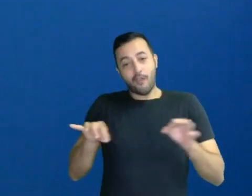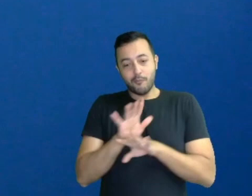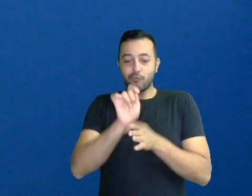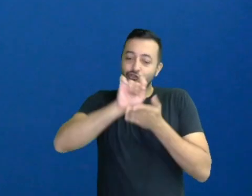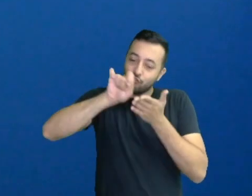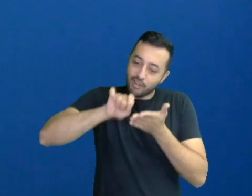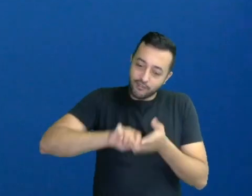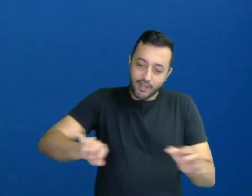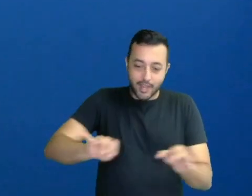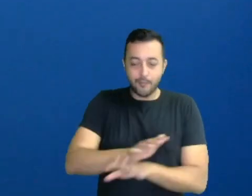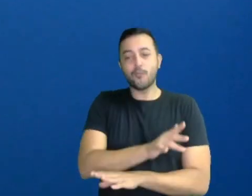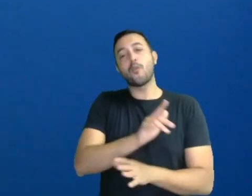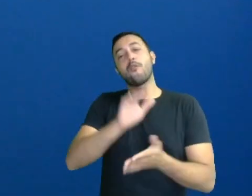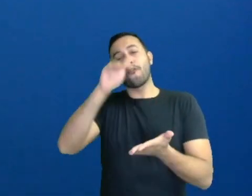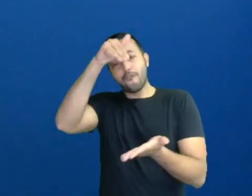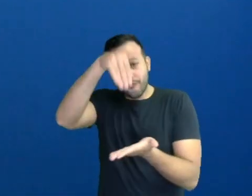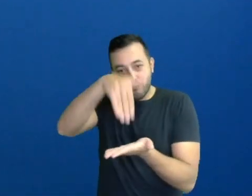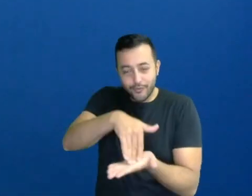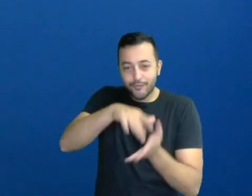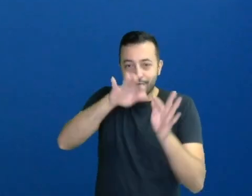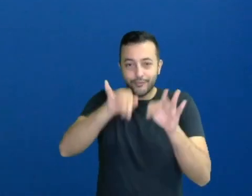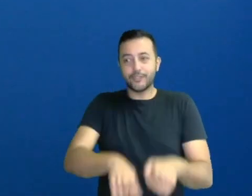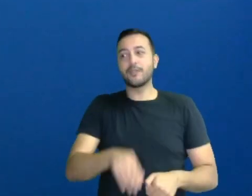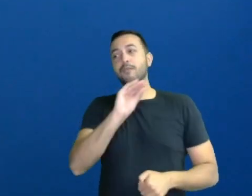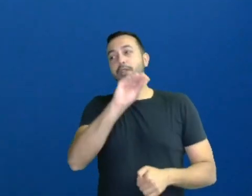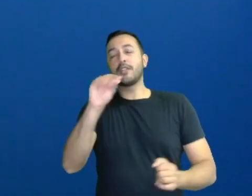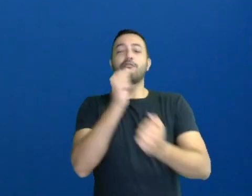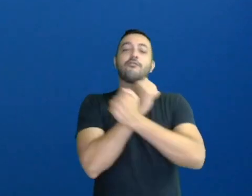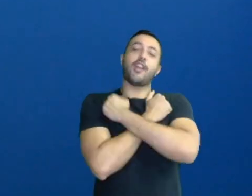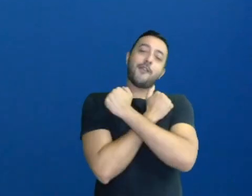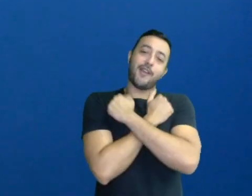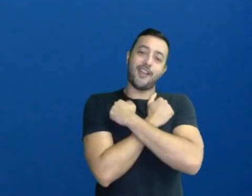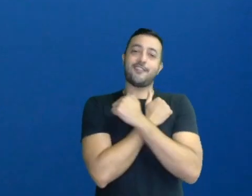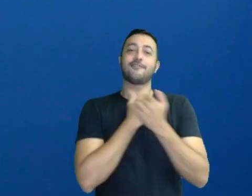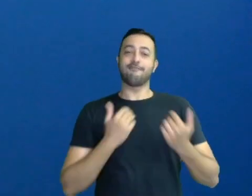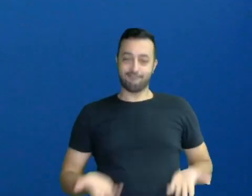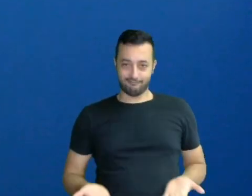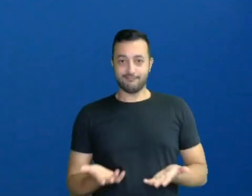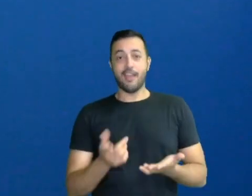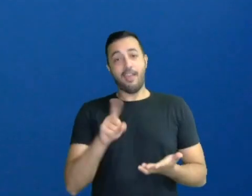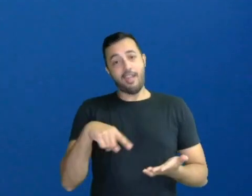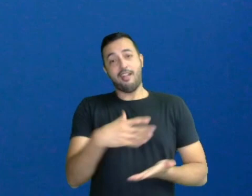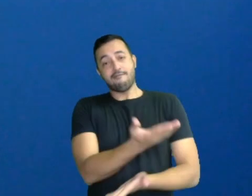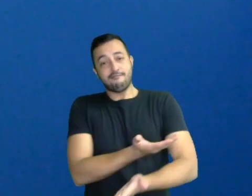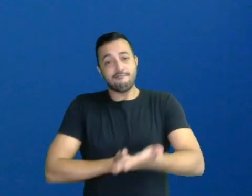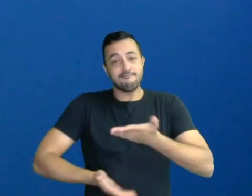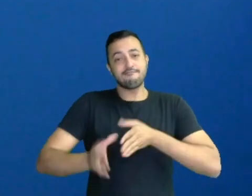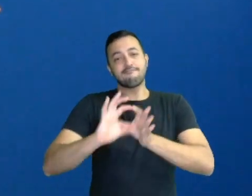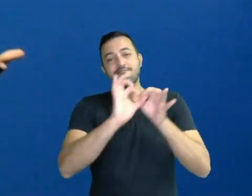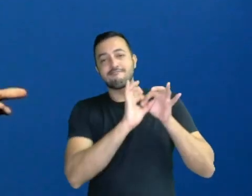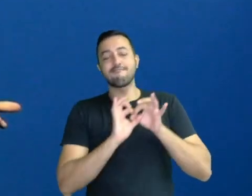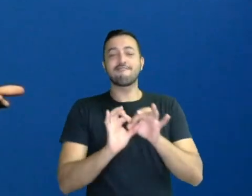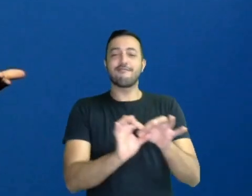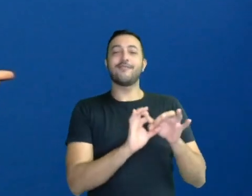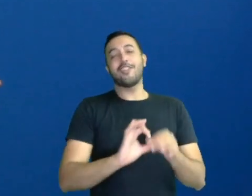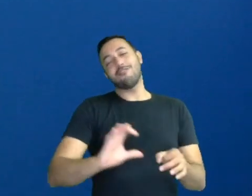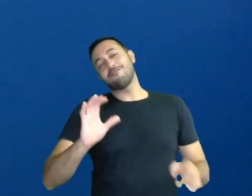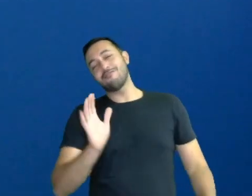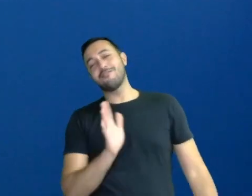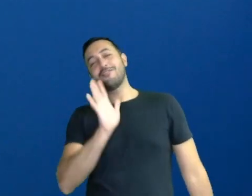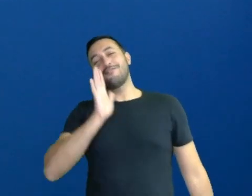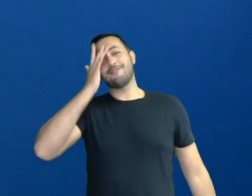embora né abraços para você beijos para você né uma forma fraterna a gente se